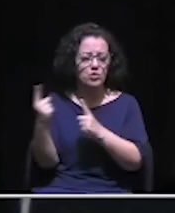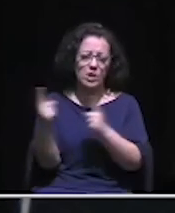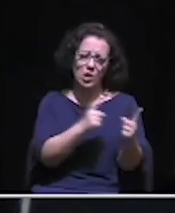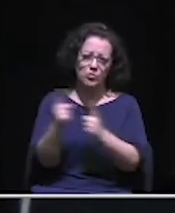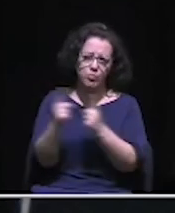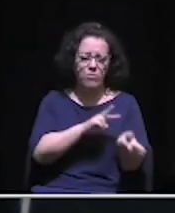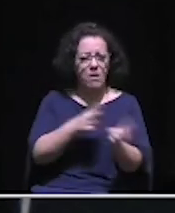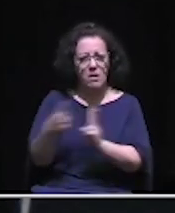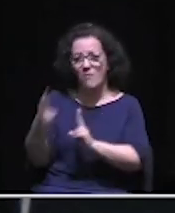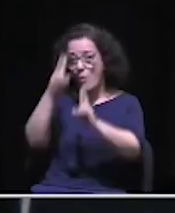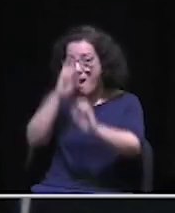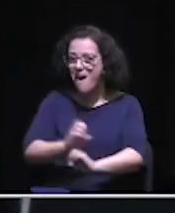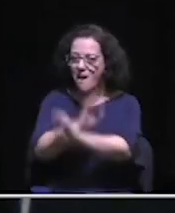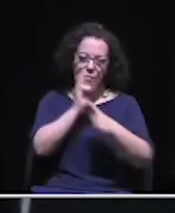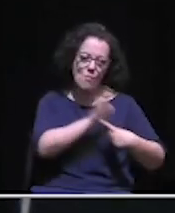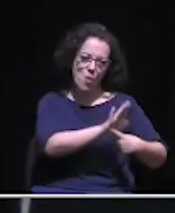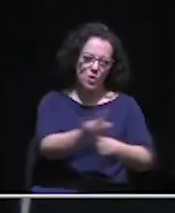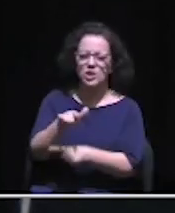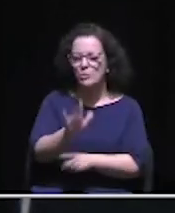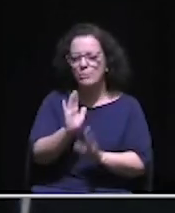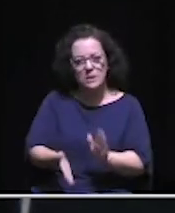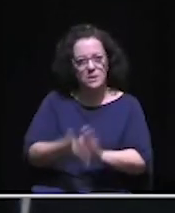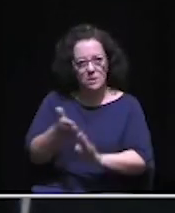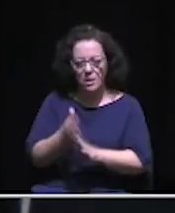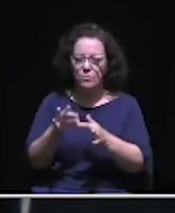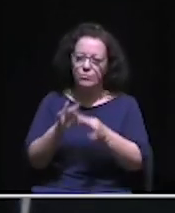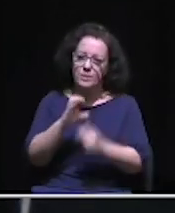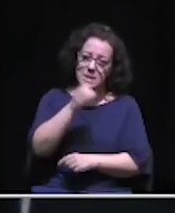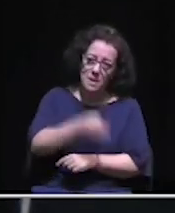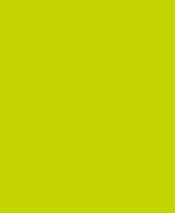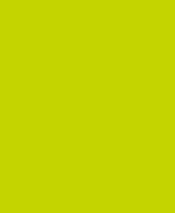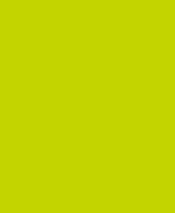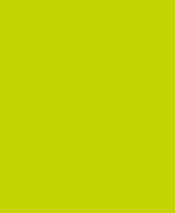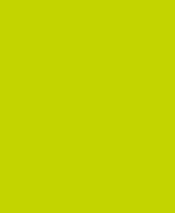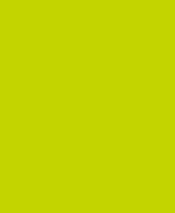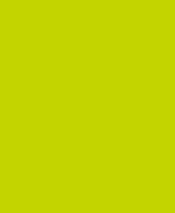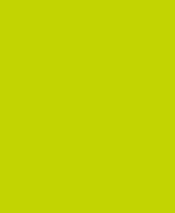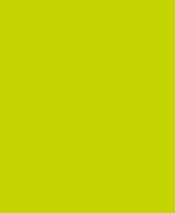e pedimos que então que essa articulação seja feita rapidamente com o metro e a CP. Obrigada.